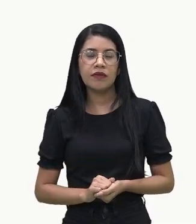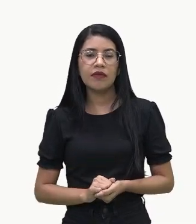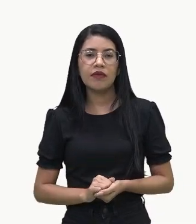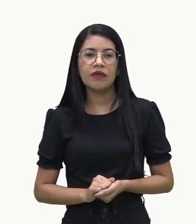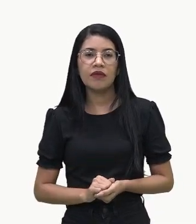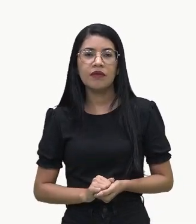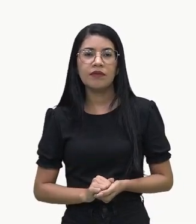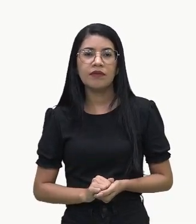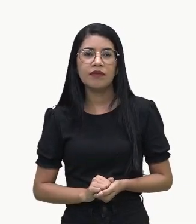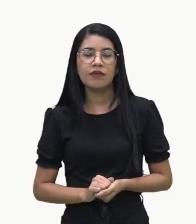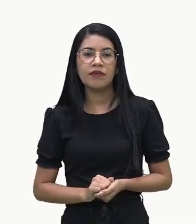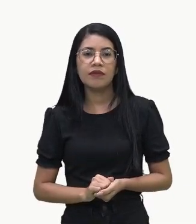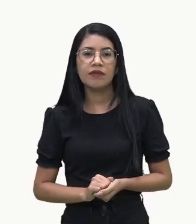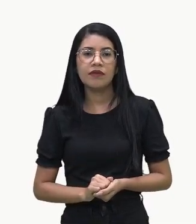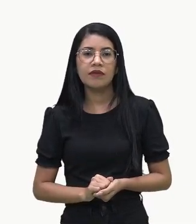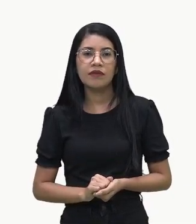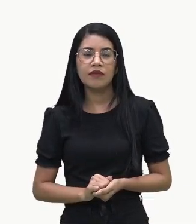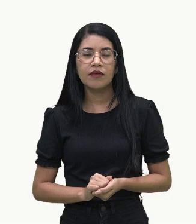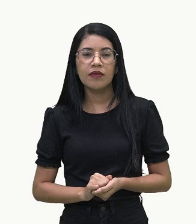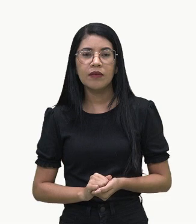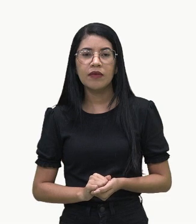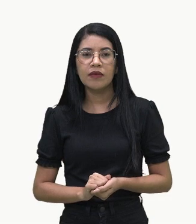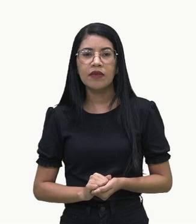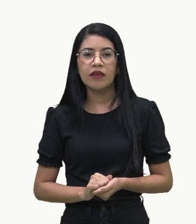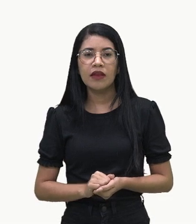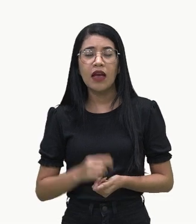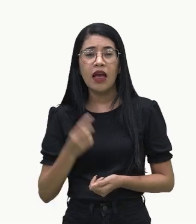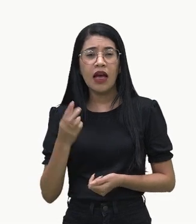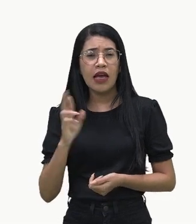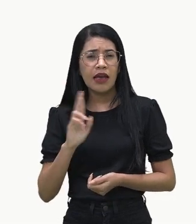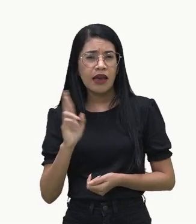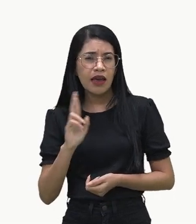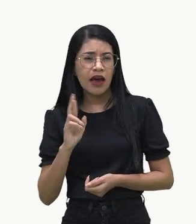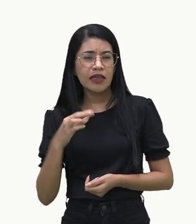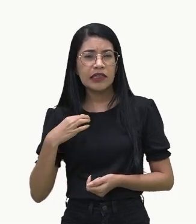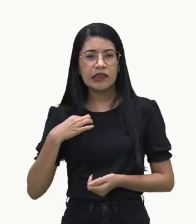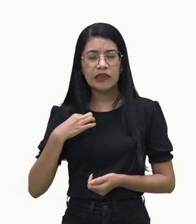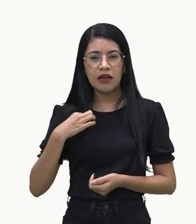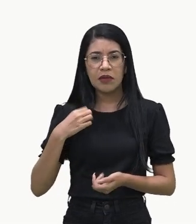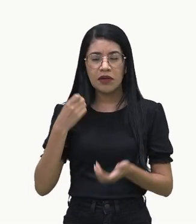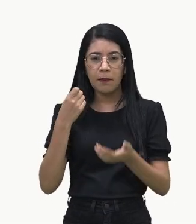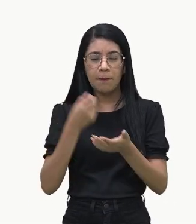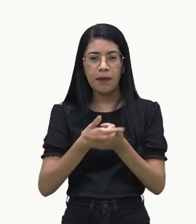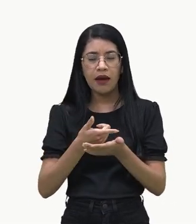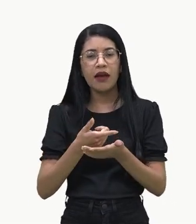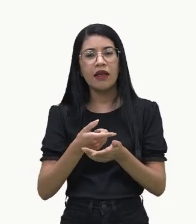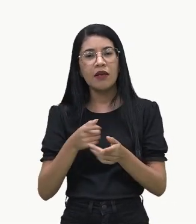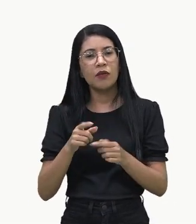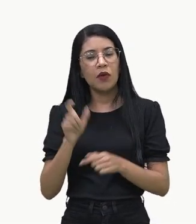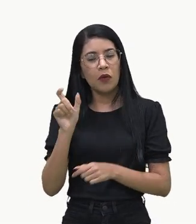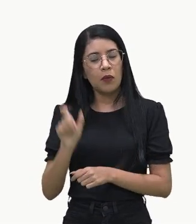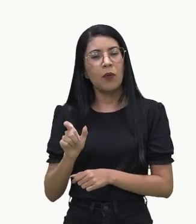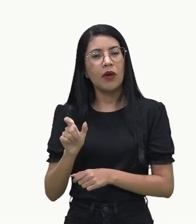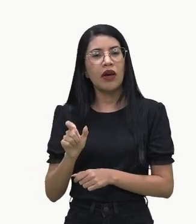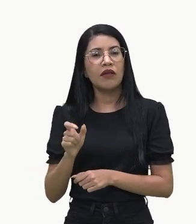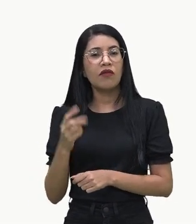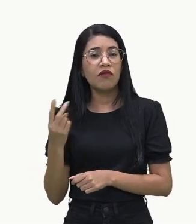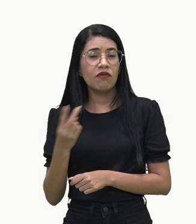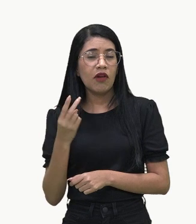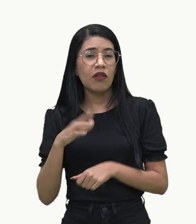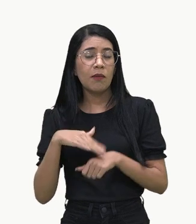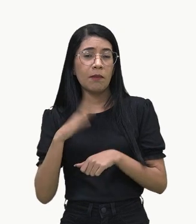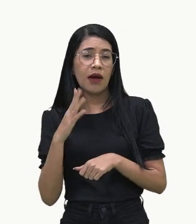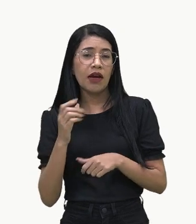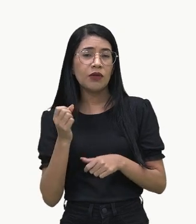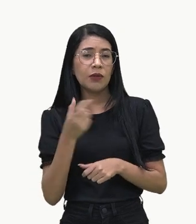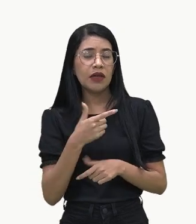nos diz o seguinte: quantos reais a camisa comprada para Benício custou a mais que